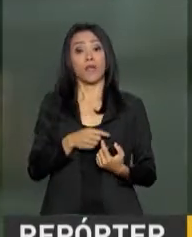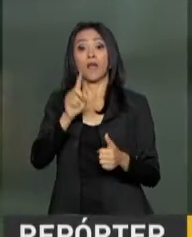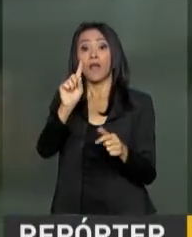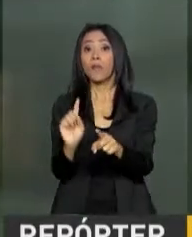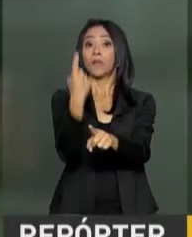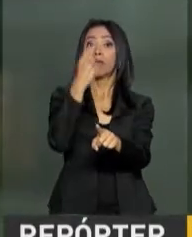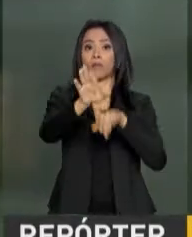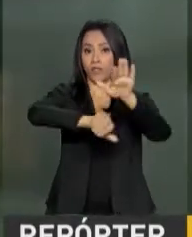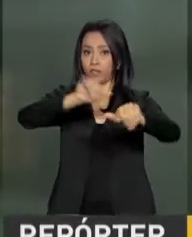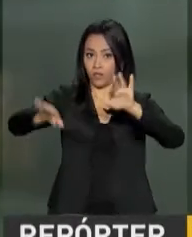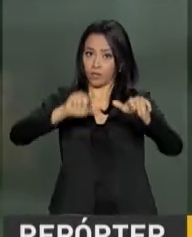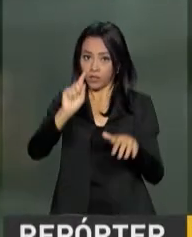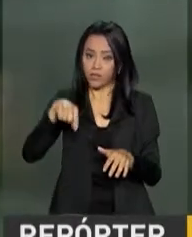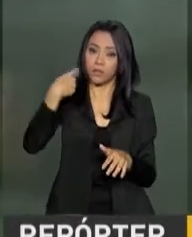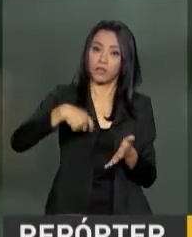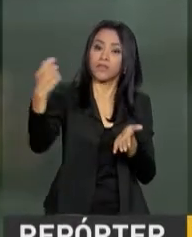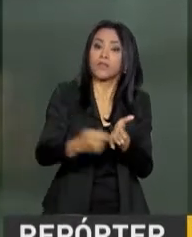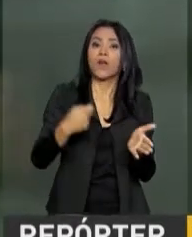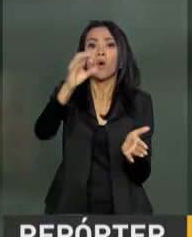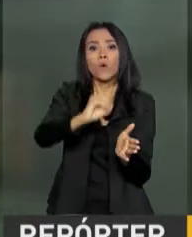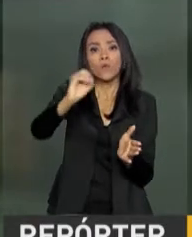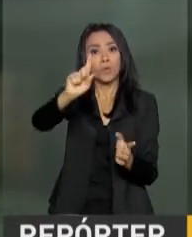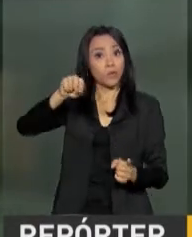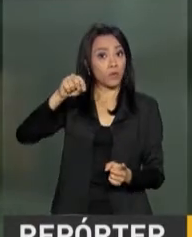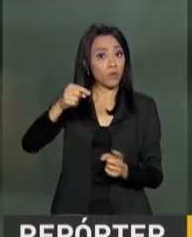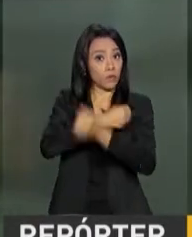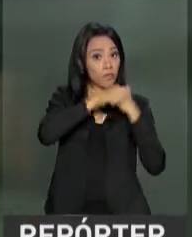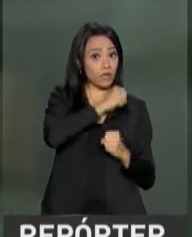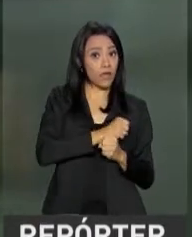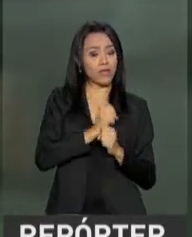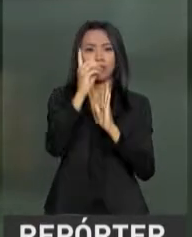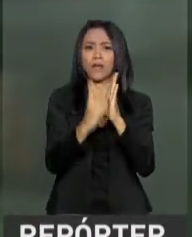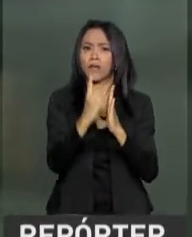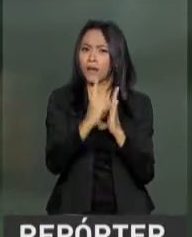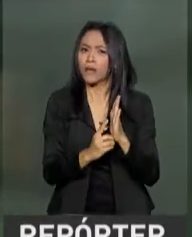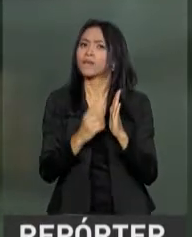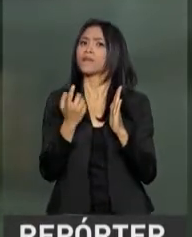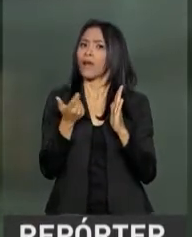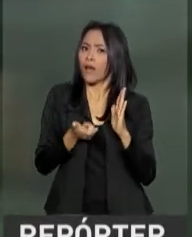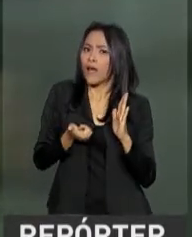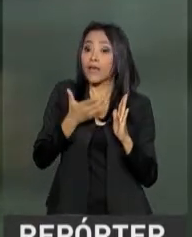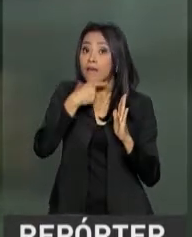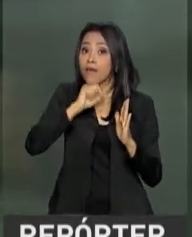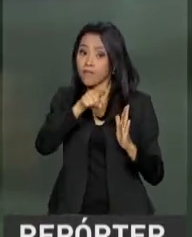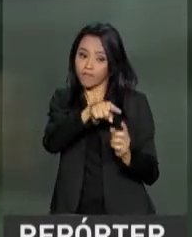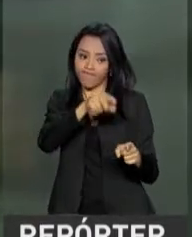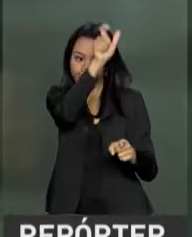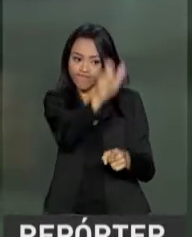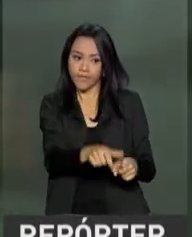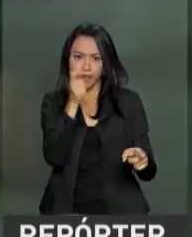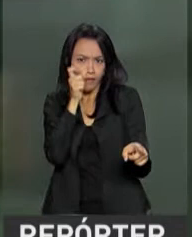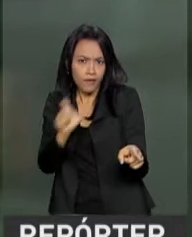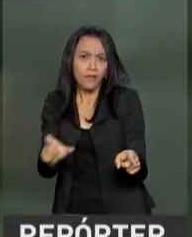depois da assinatura em outubro do ano passado de decreto presidencial que disciplinou a medida os autuados que manifestarem interesse